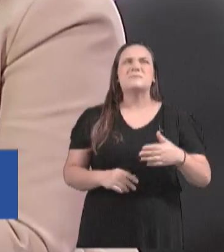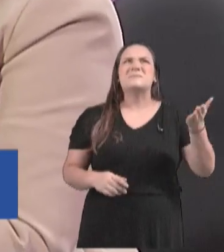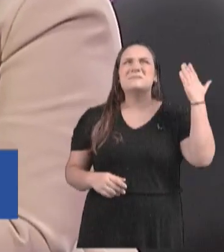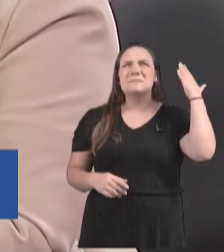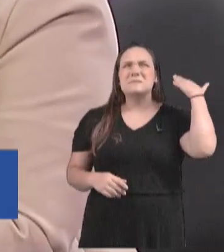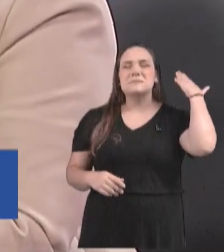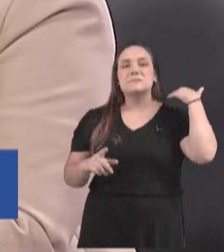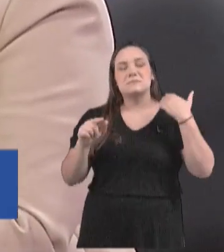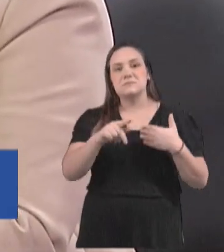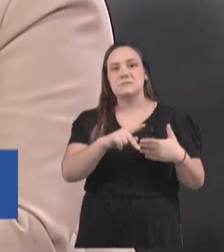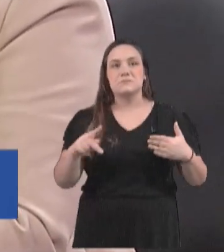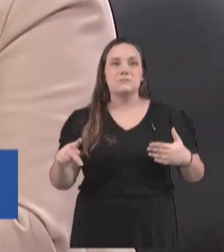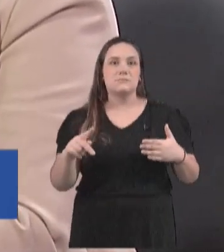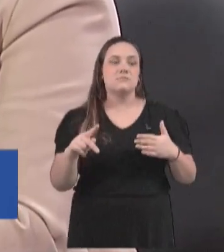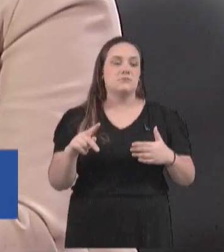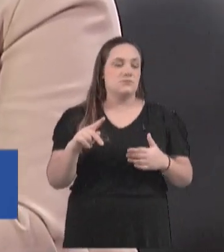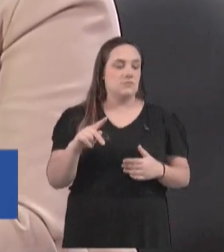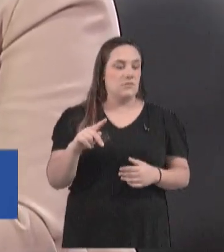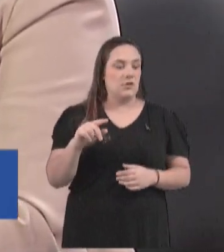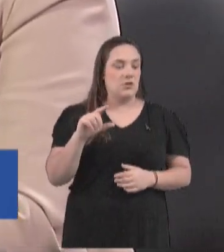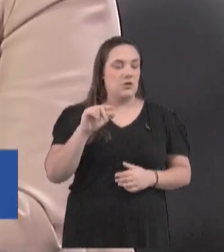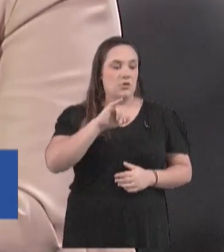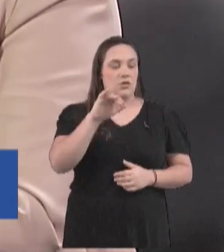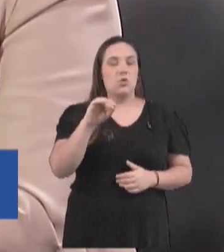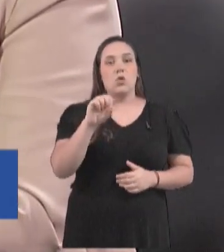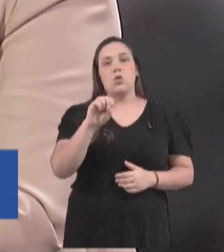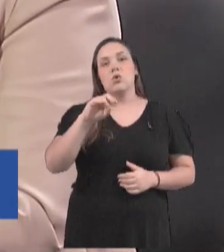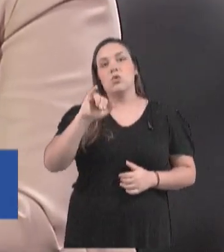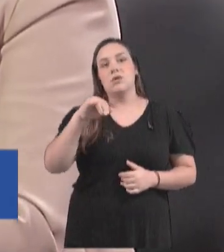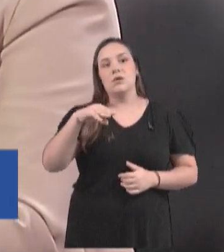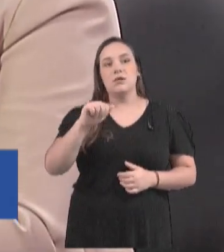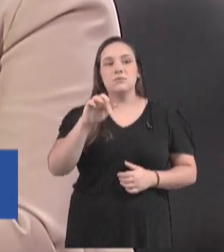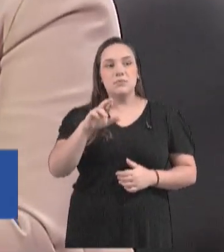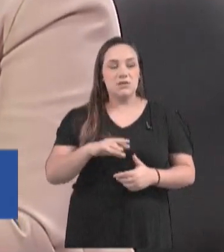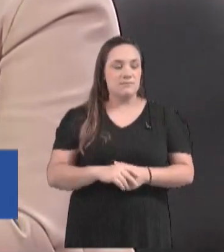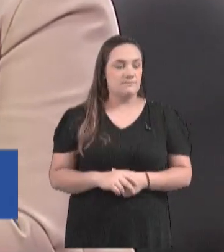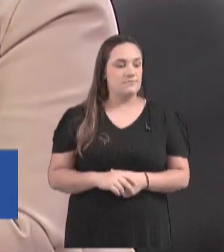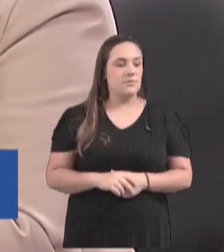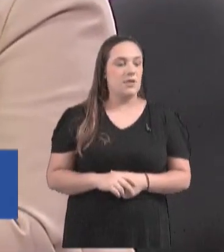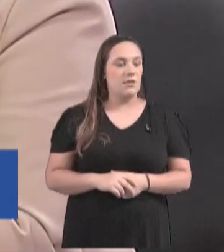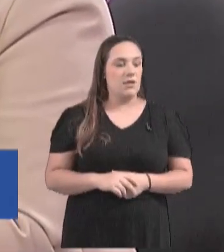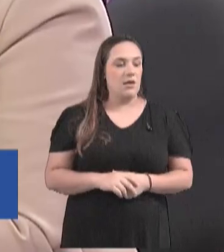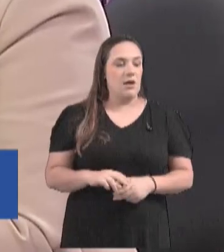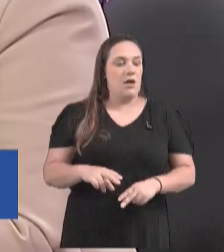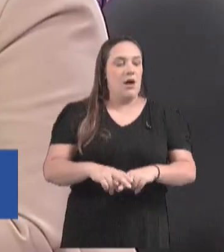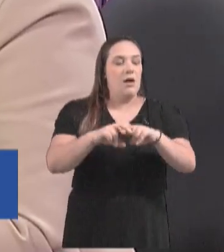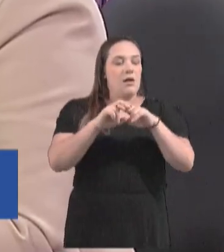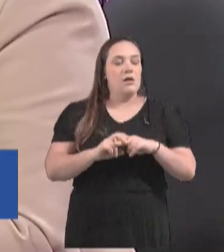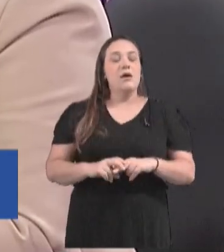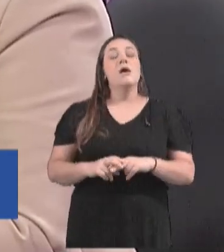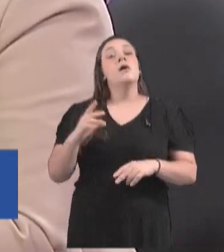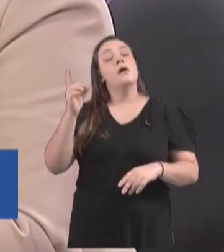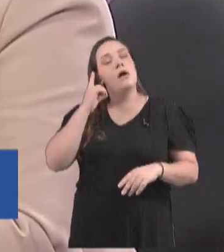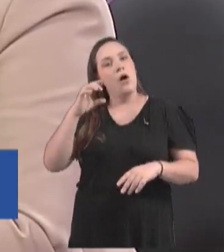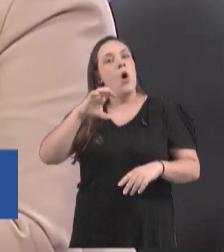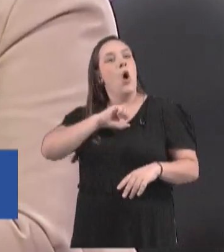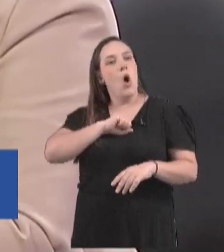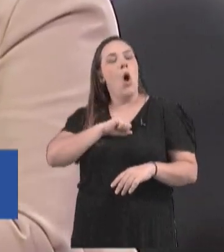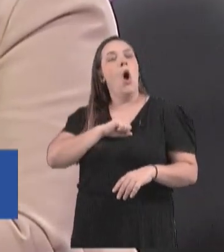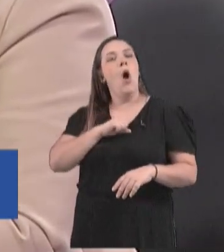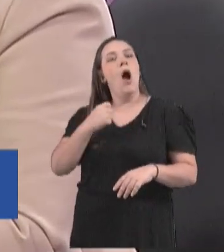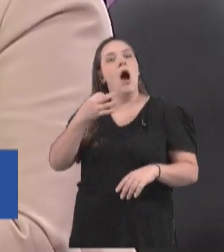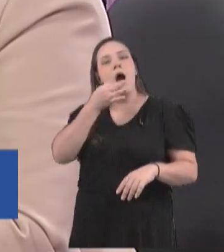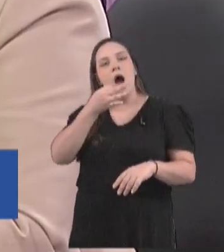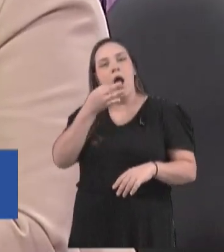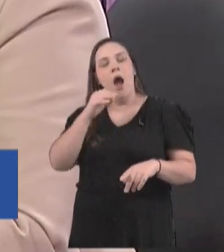nosso presidente. Viemos aqui e o deputado, imediatamente, ele gostou muito da ideia, e a